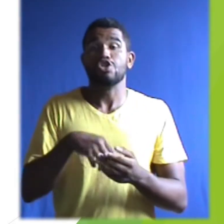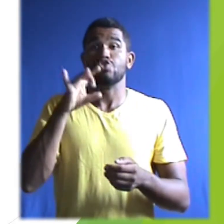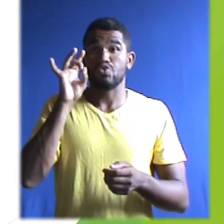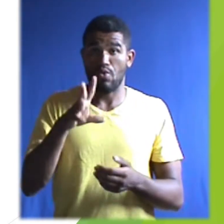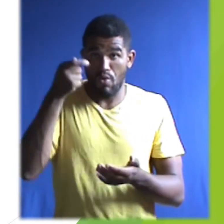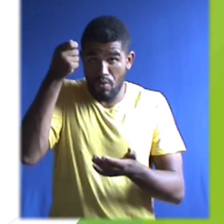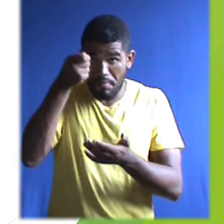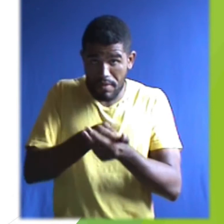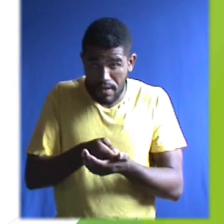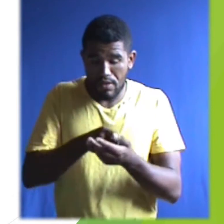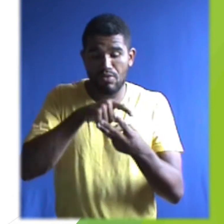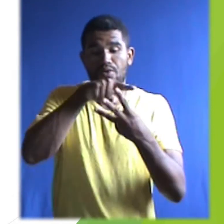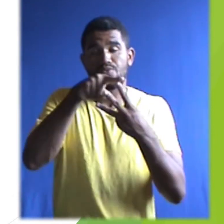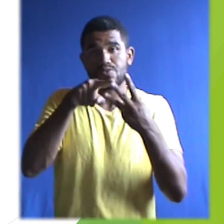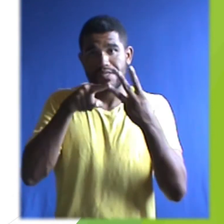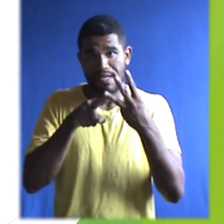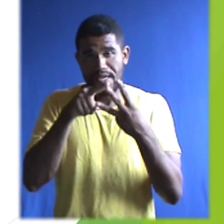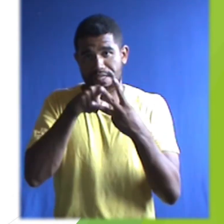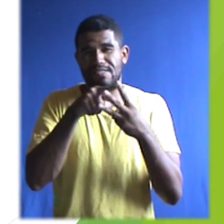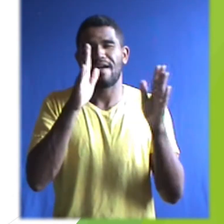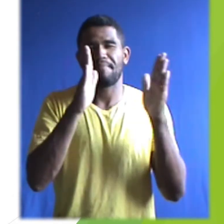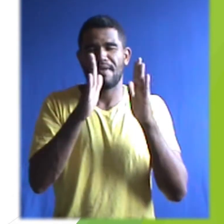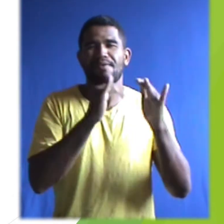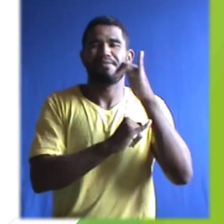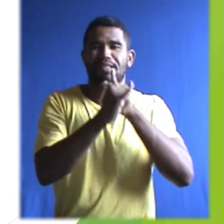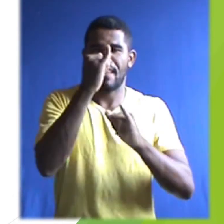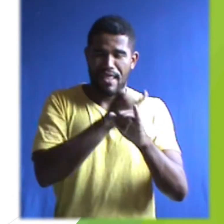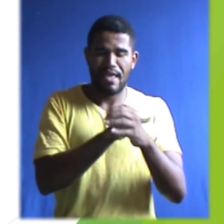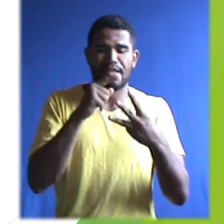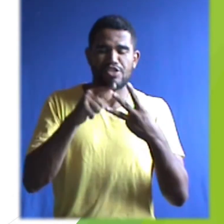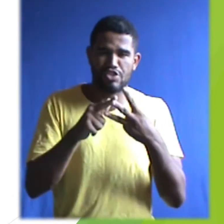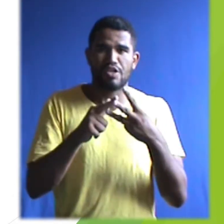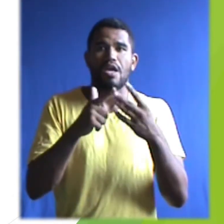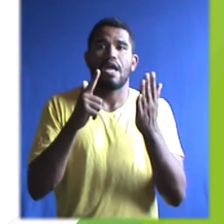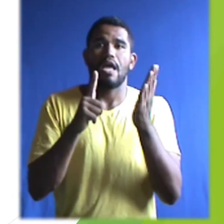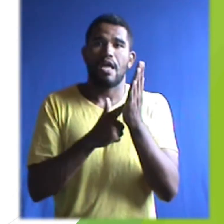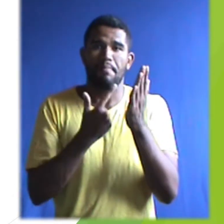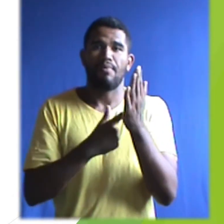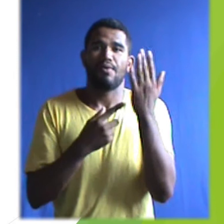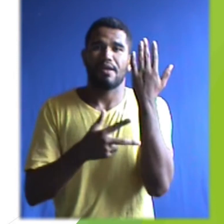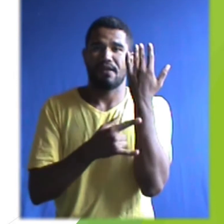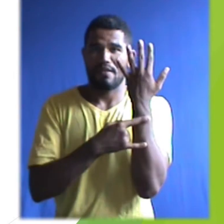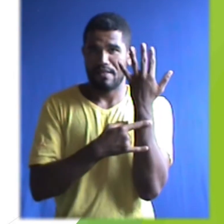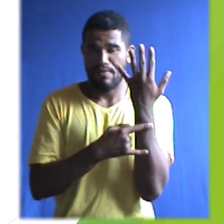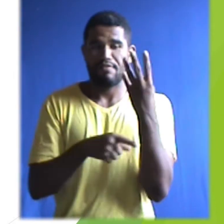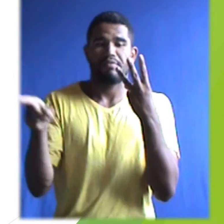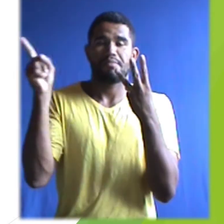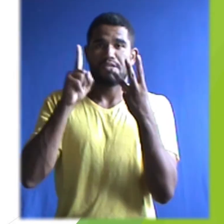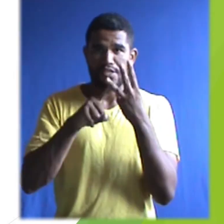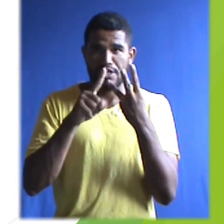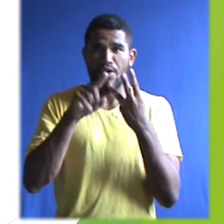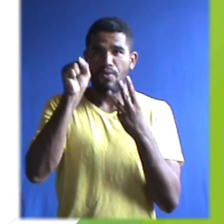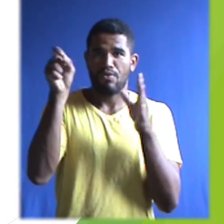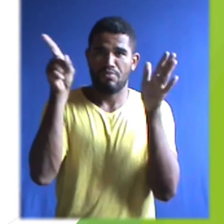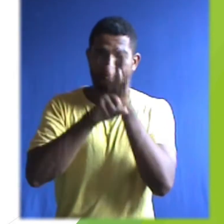bibliografias que trabalharemos, só os 3 livros, que é o Ensino na Era Digital, o Caderno 1 e